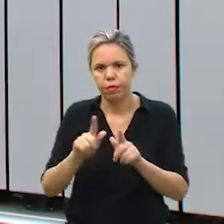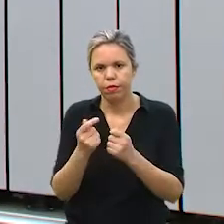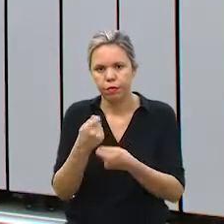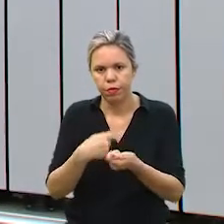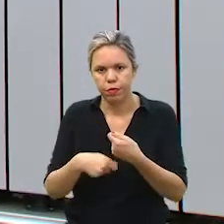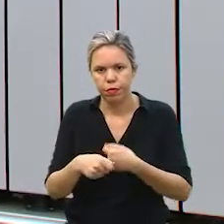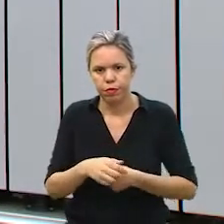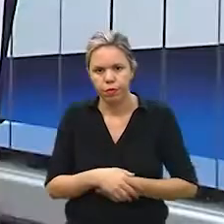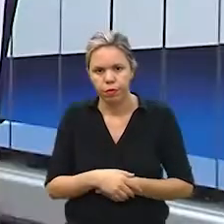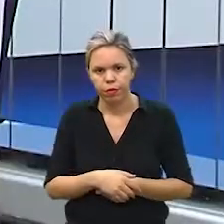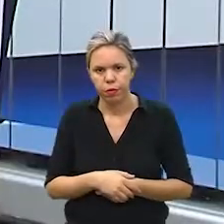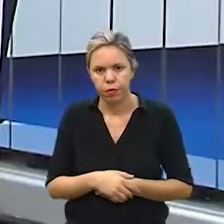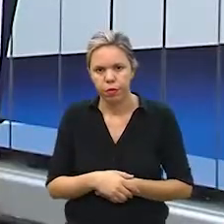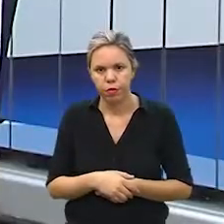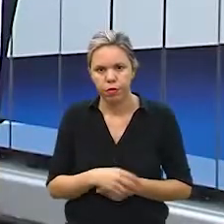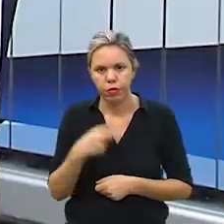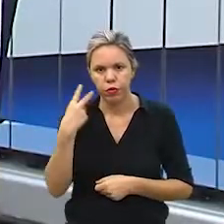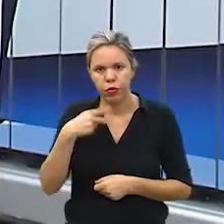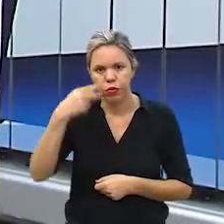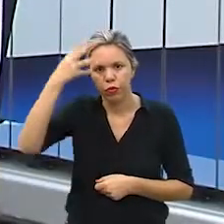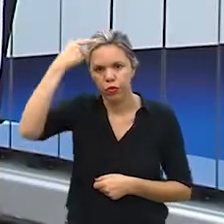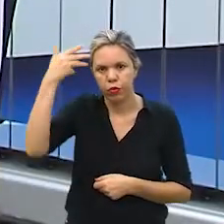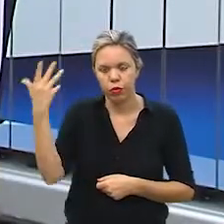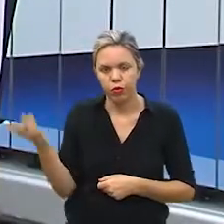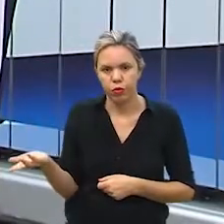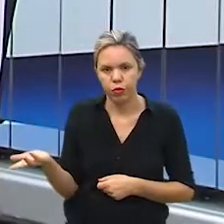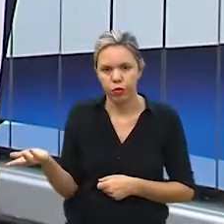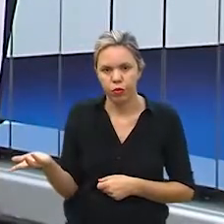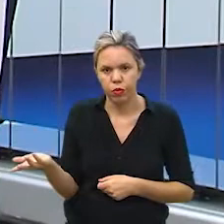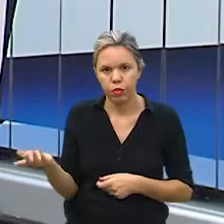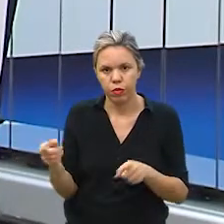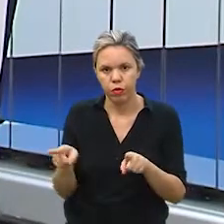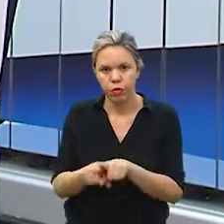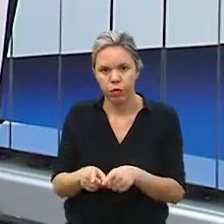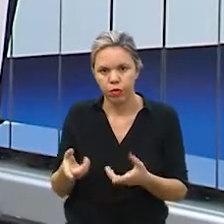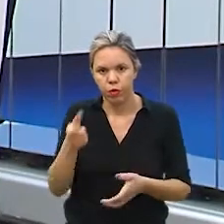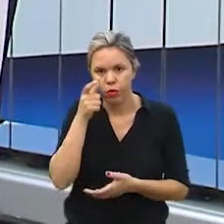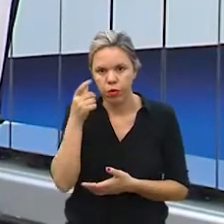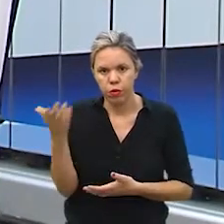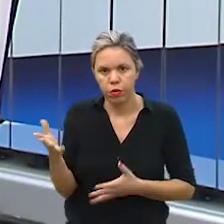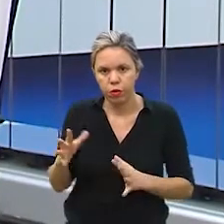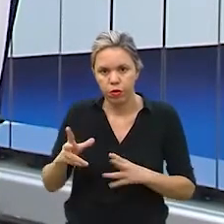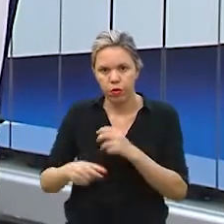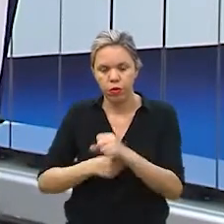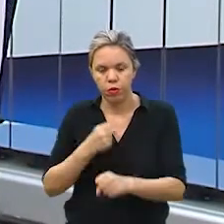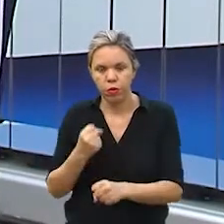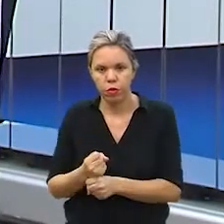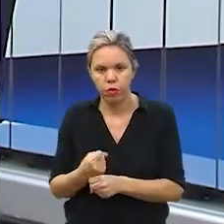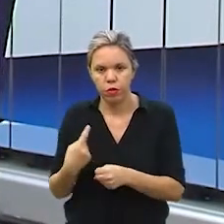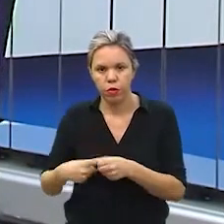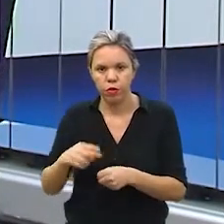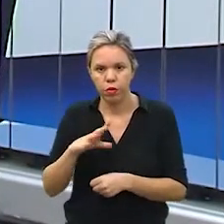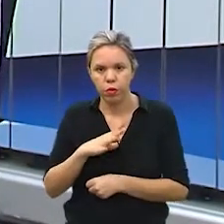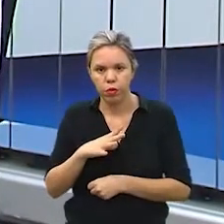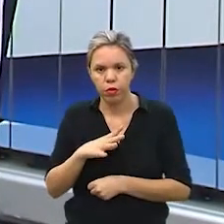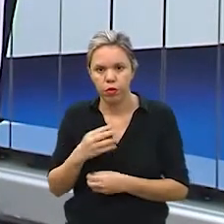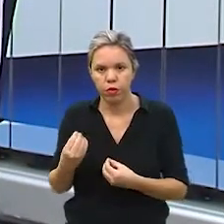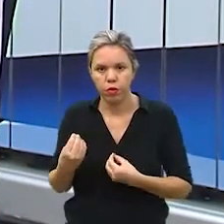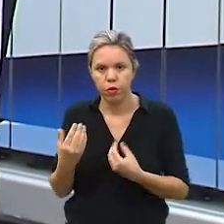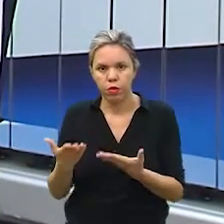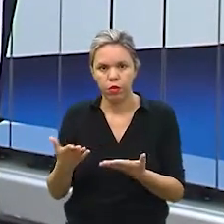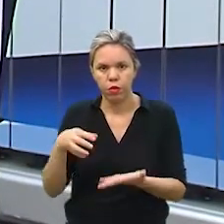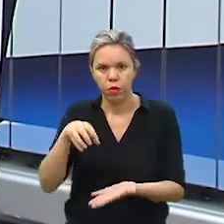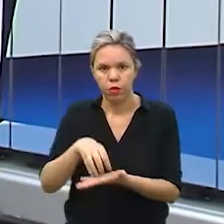gestor. Vereador Rodrigo da Farmadic, também quero ouvi-lo. Todos os anos, os municípios encaminham